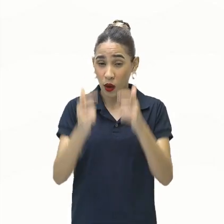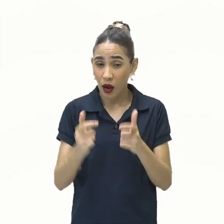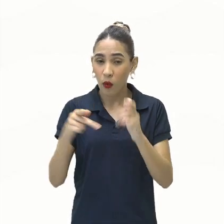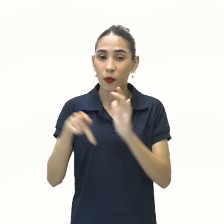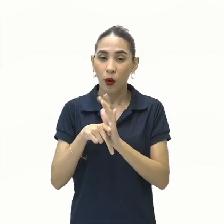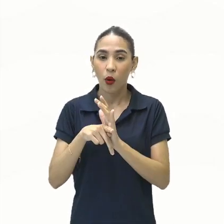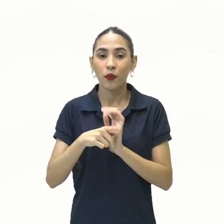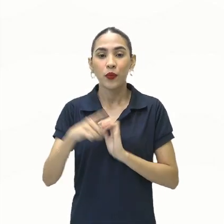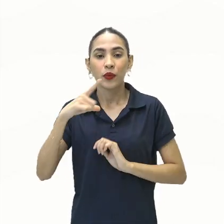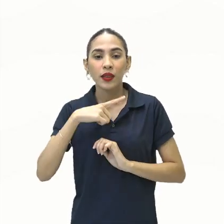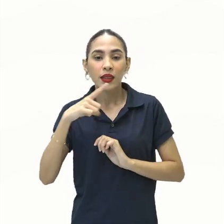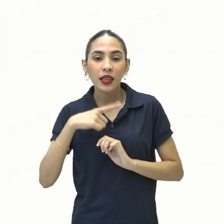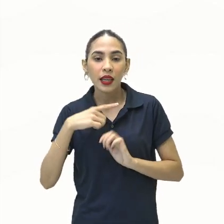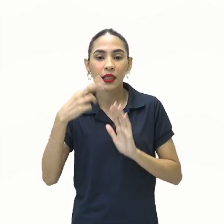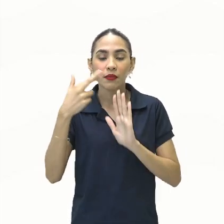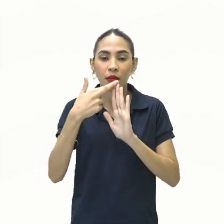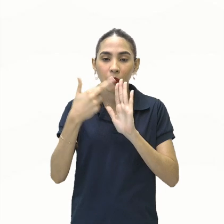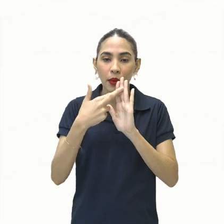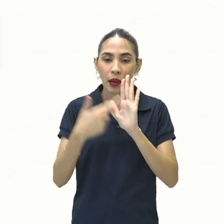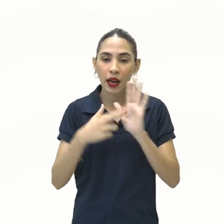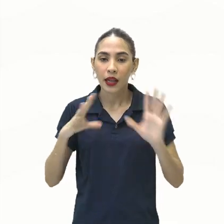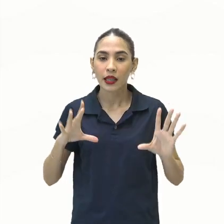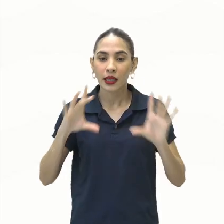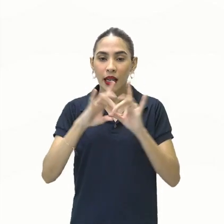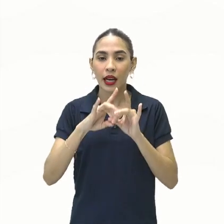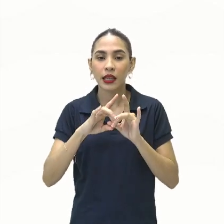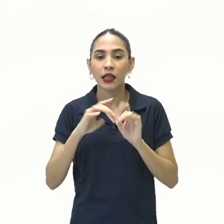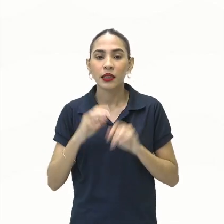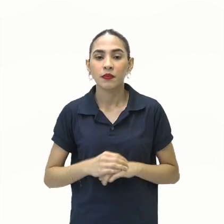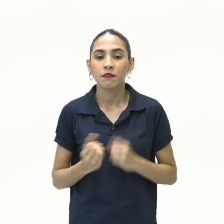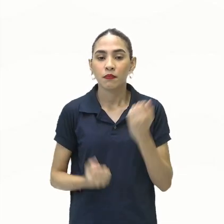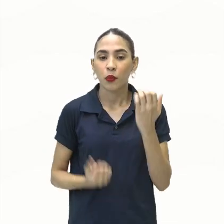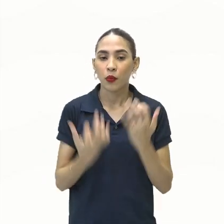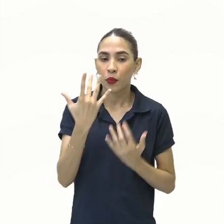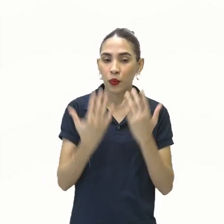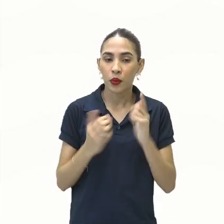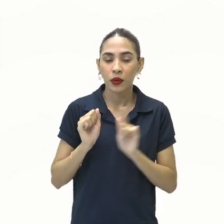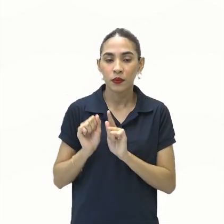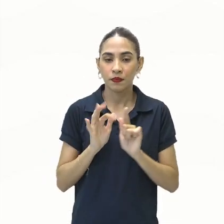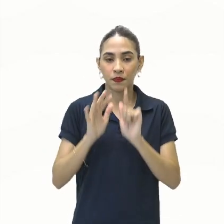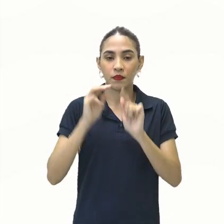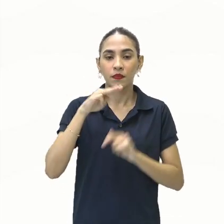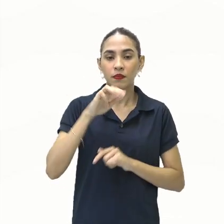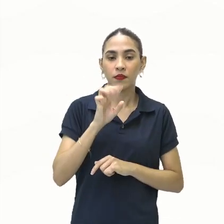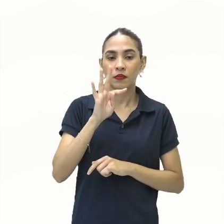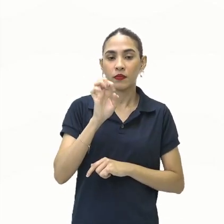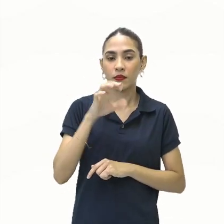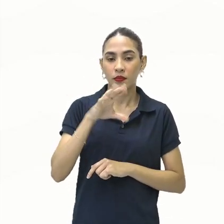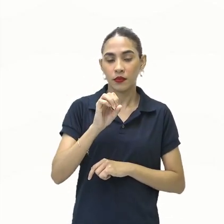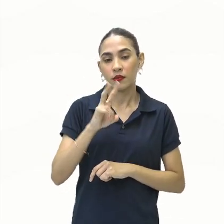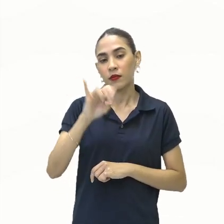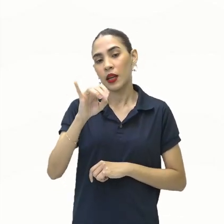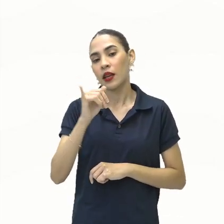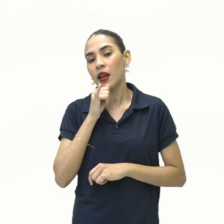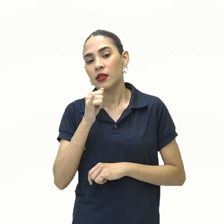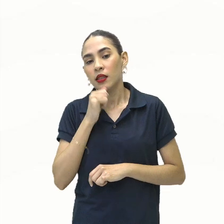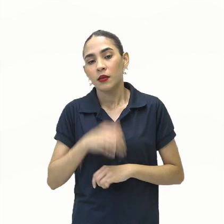tem precauções ligadas à queima do gás metano, que vai estar ali,